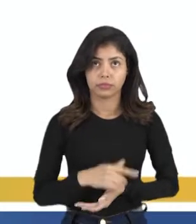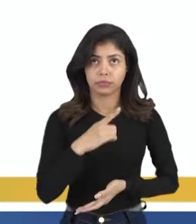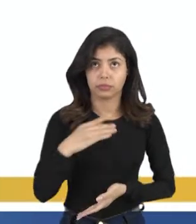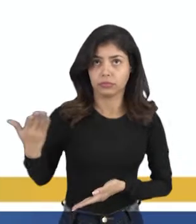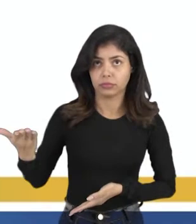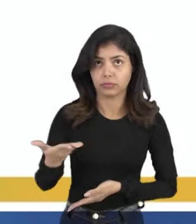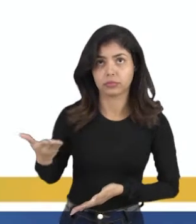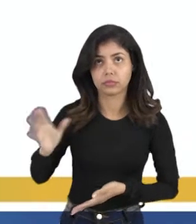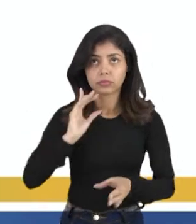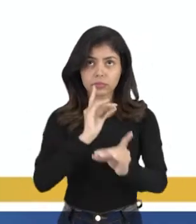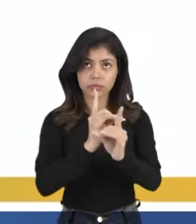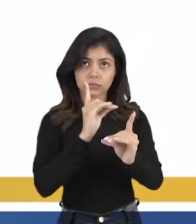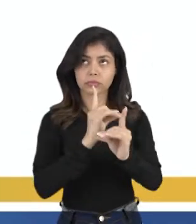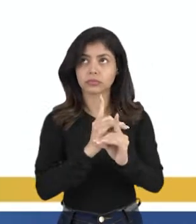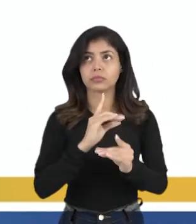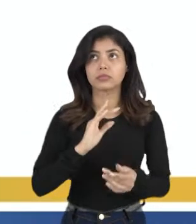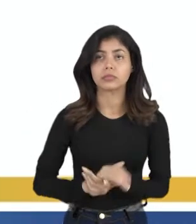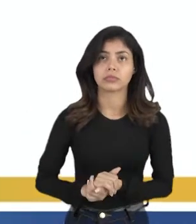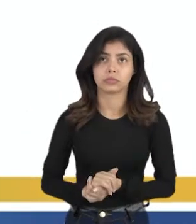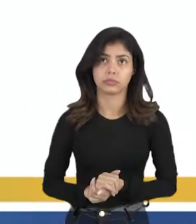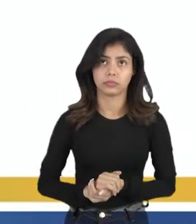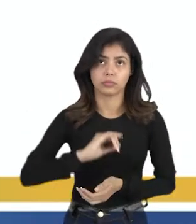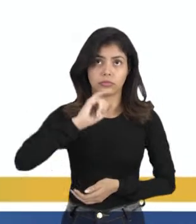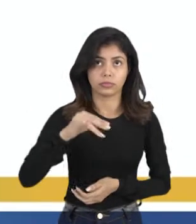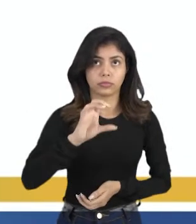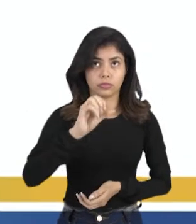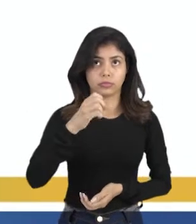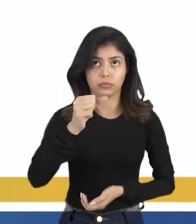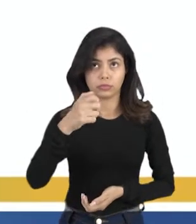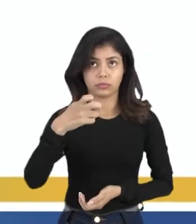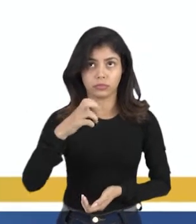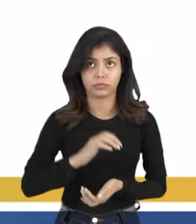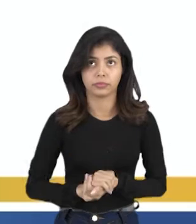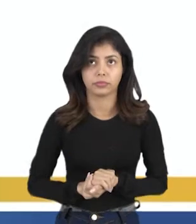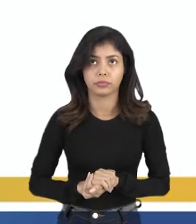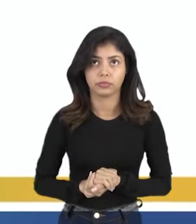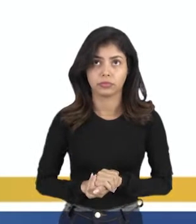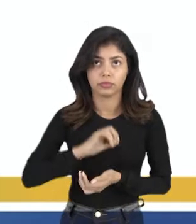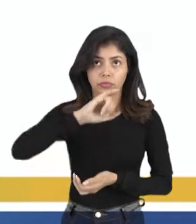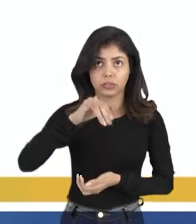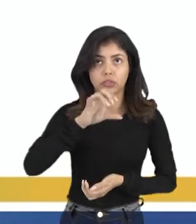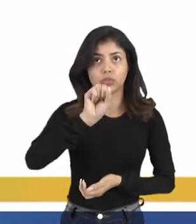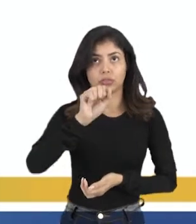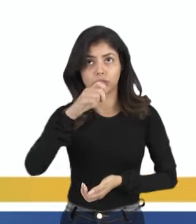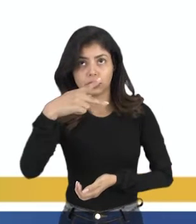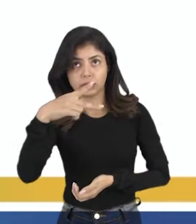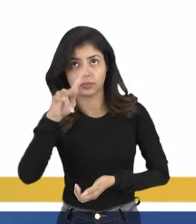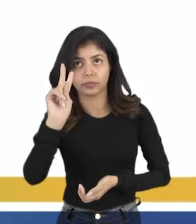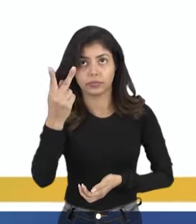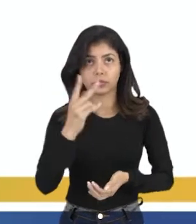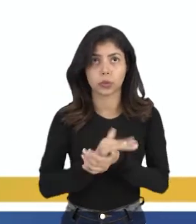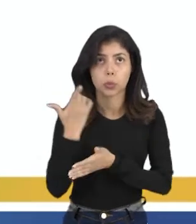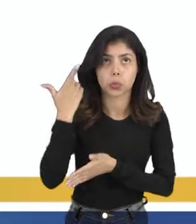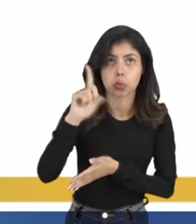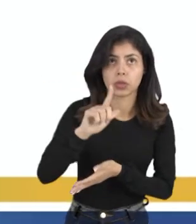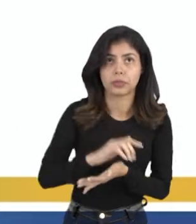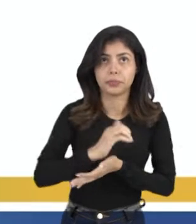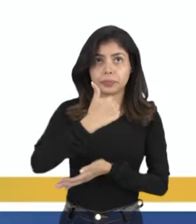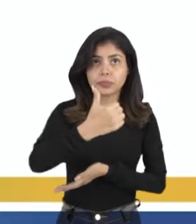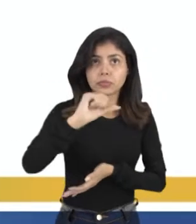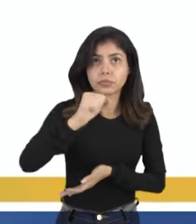1837, tendo como base as descobertas de Joseph Niepce, que havia conseguido, em